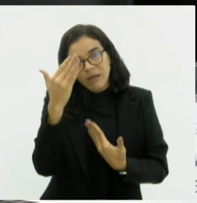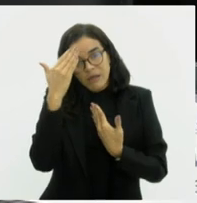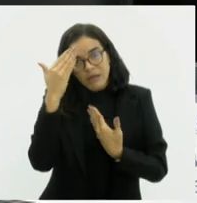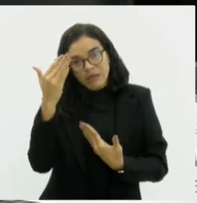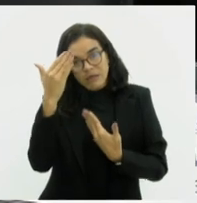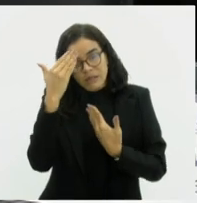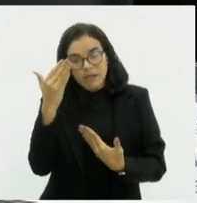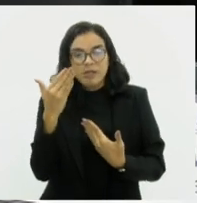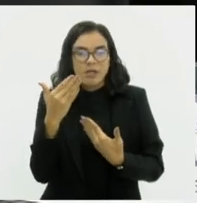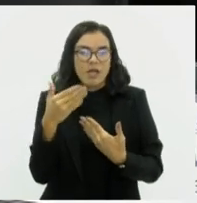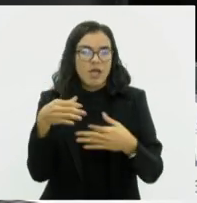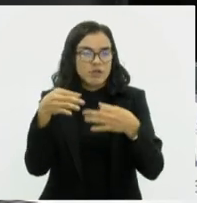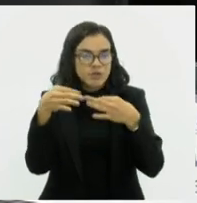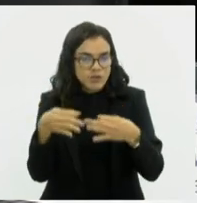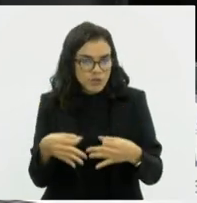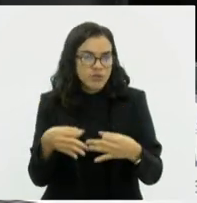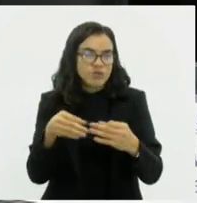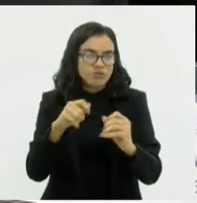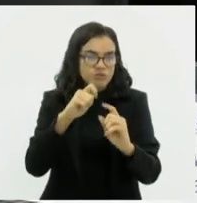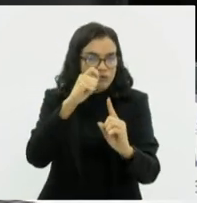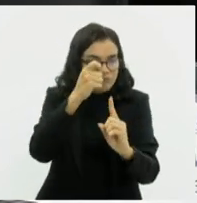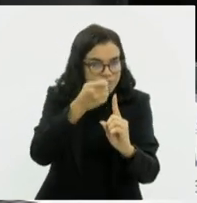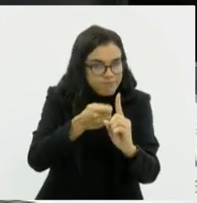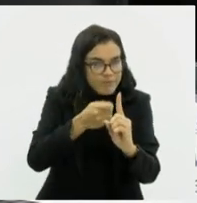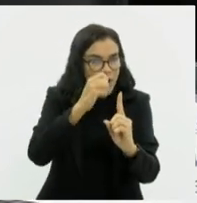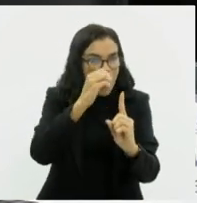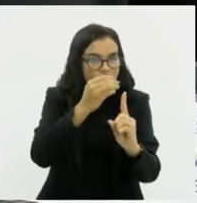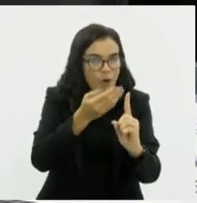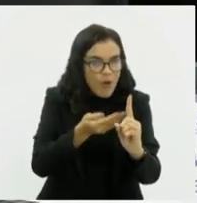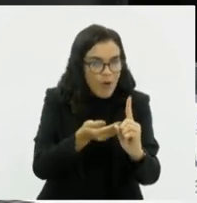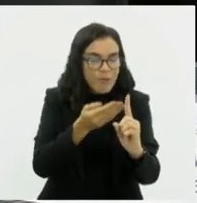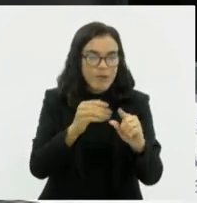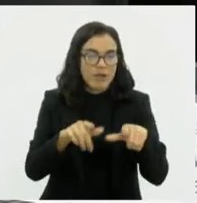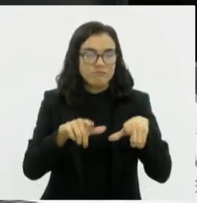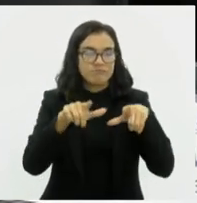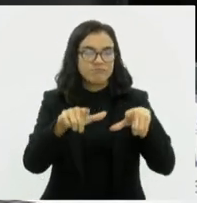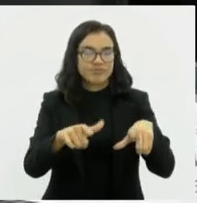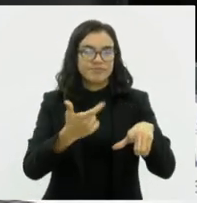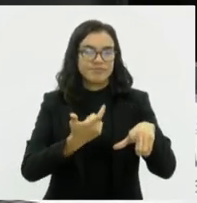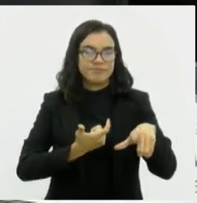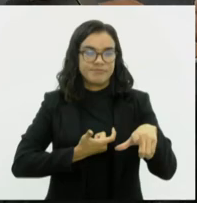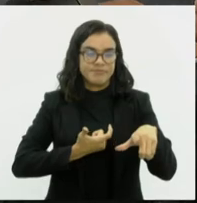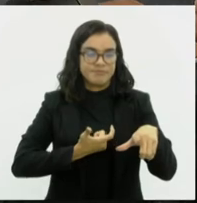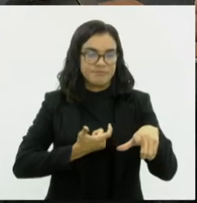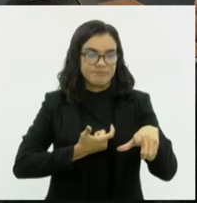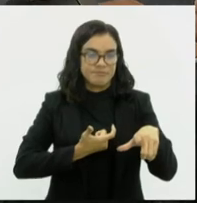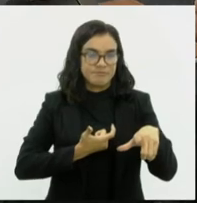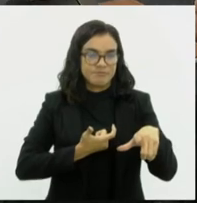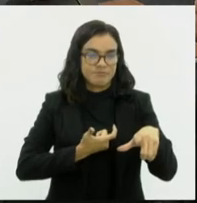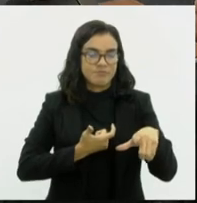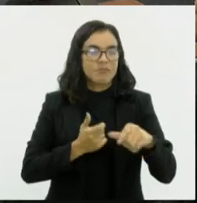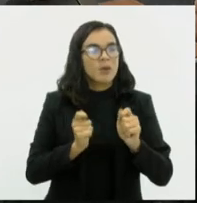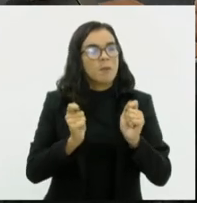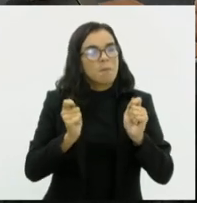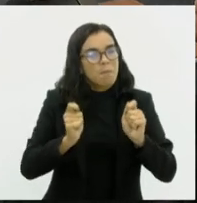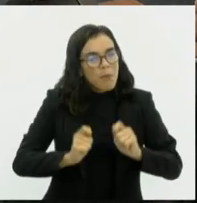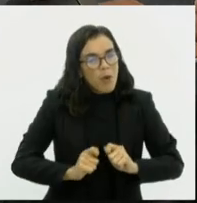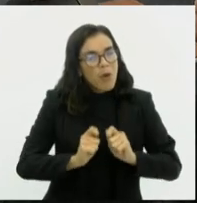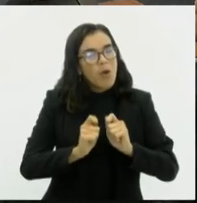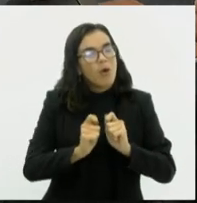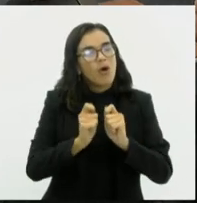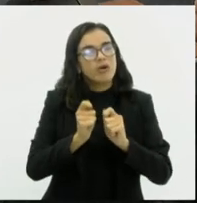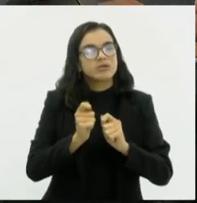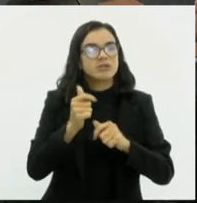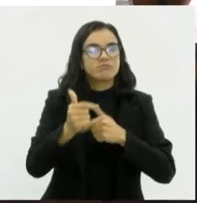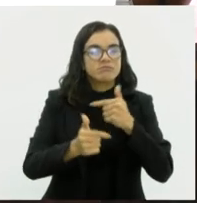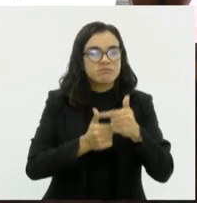que é muito justa a homenagem e que a senhora possa, né, né, seguir firme nesse